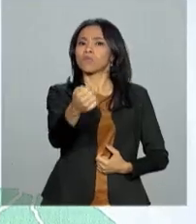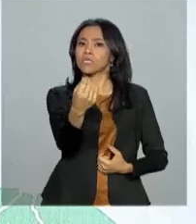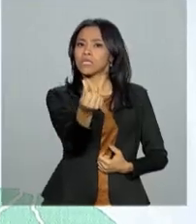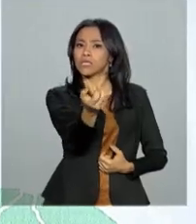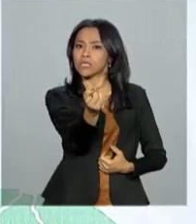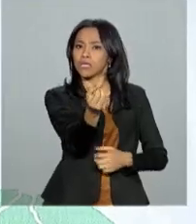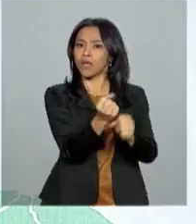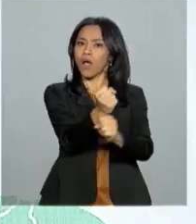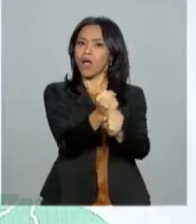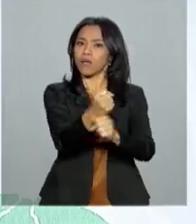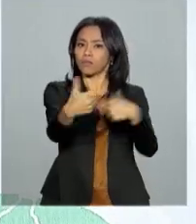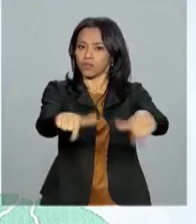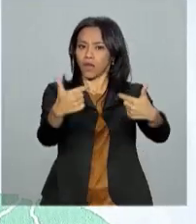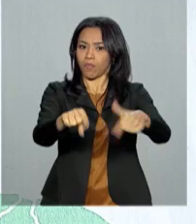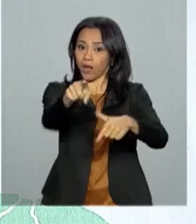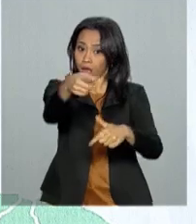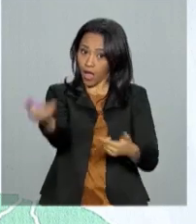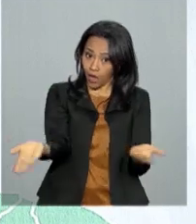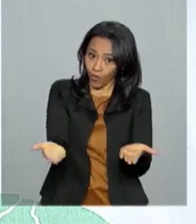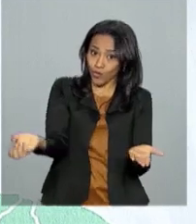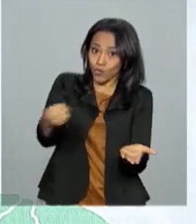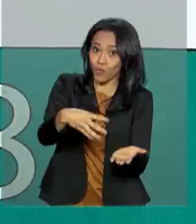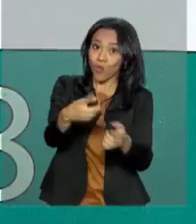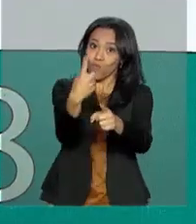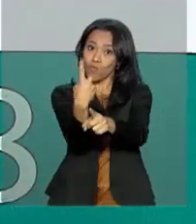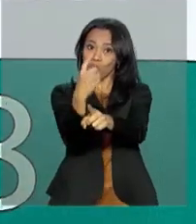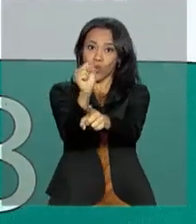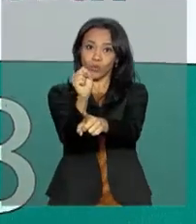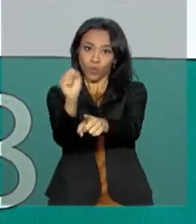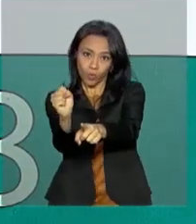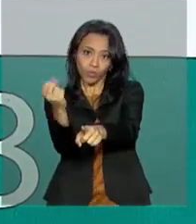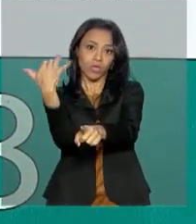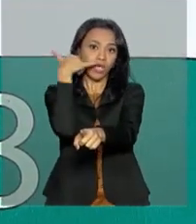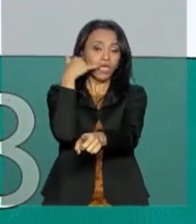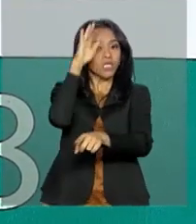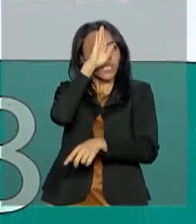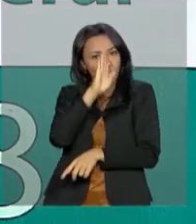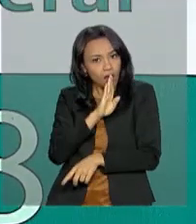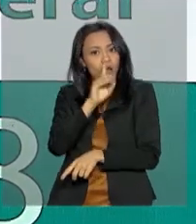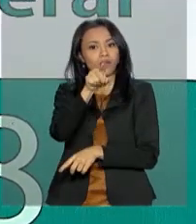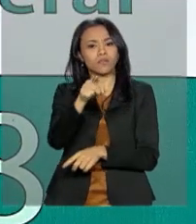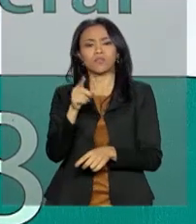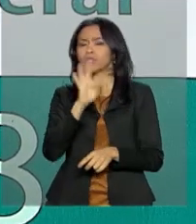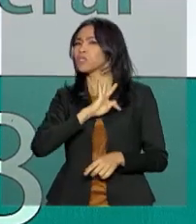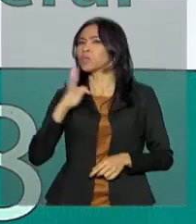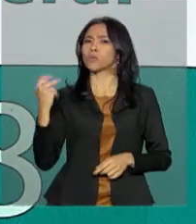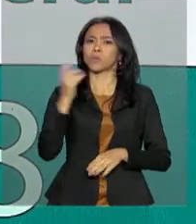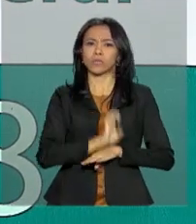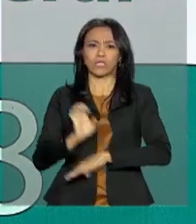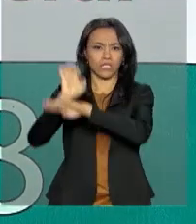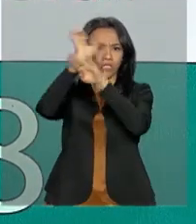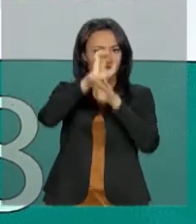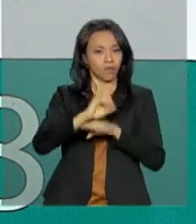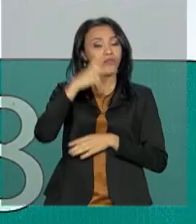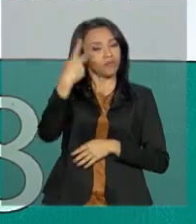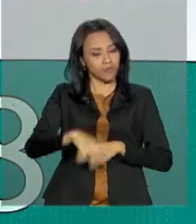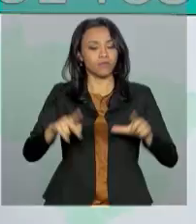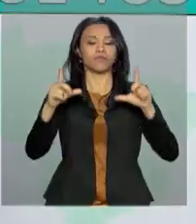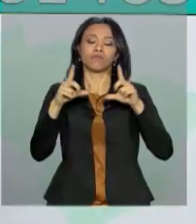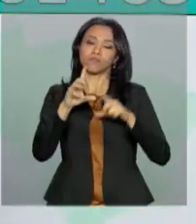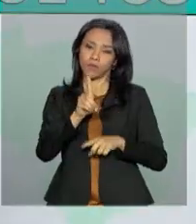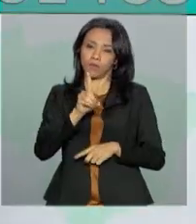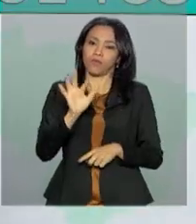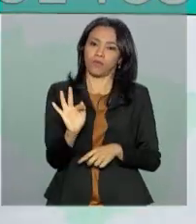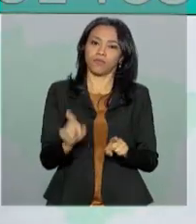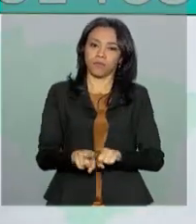agora a população ganhou o número 1188 ligações gratuitas em todos os estados e no distrito federal